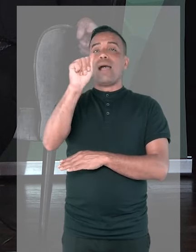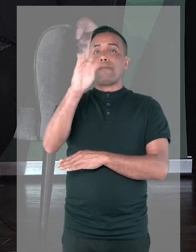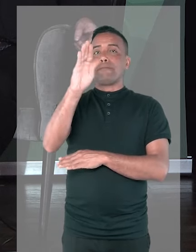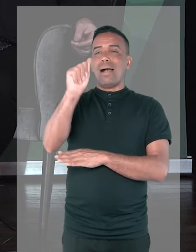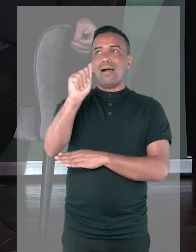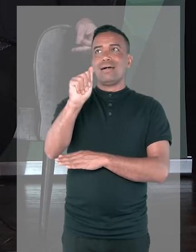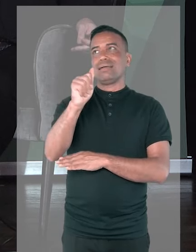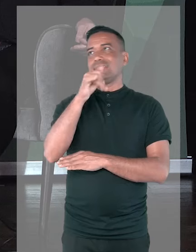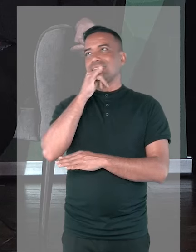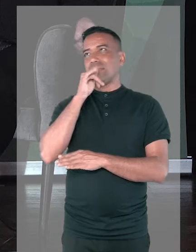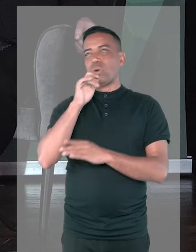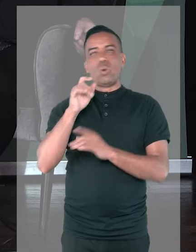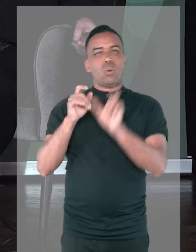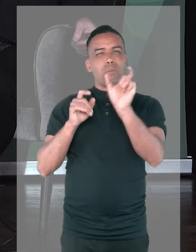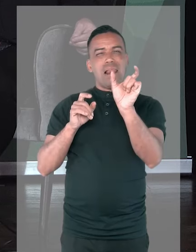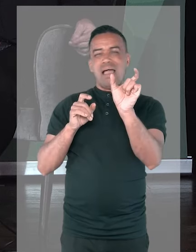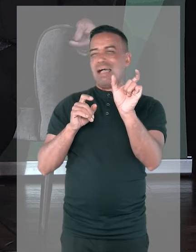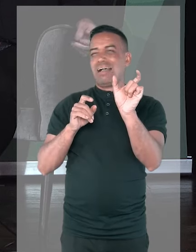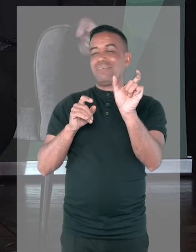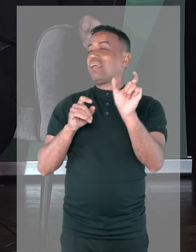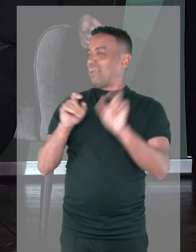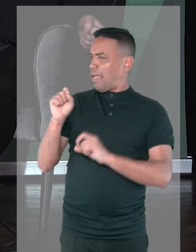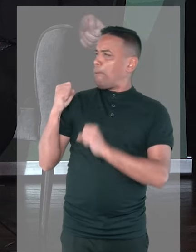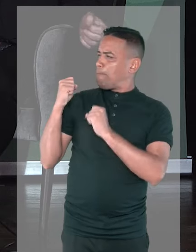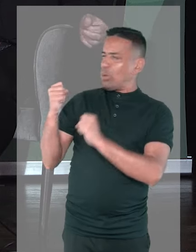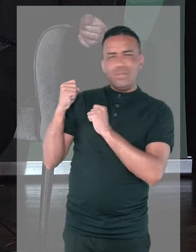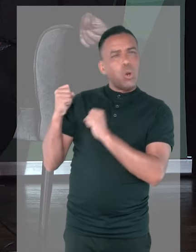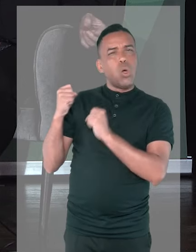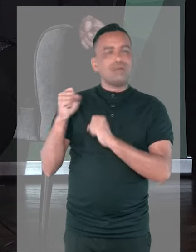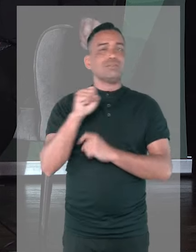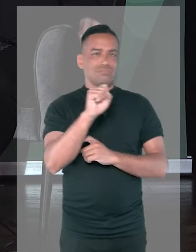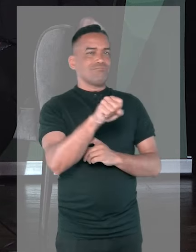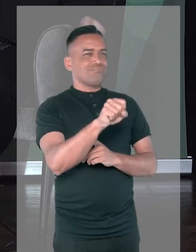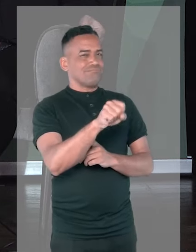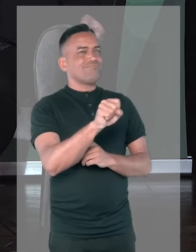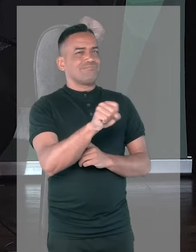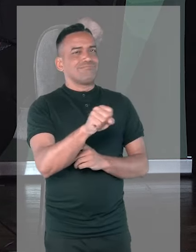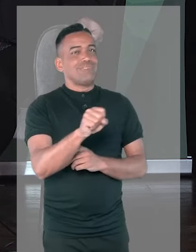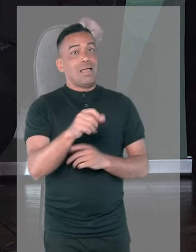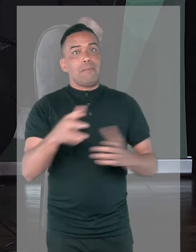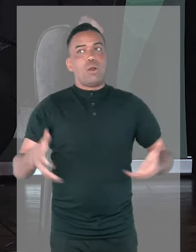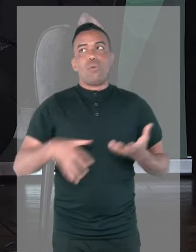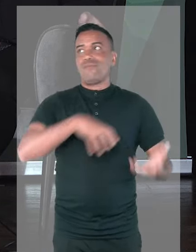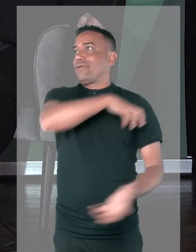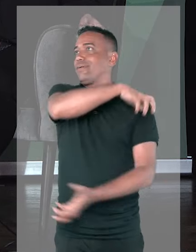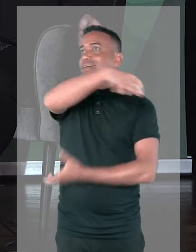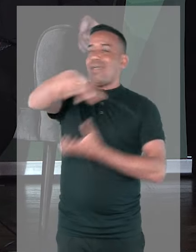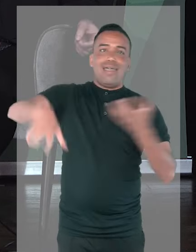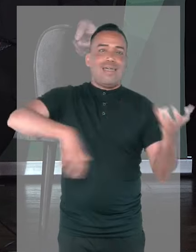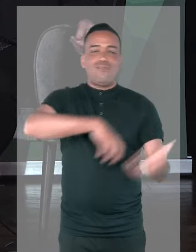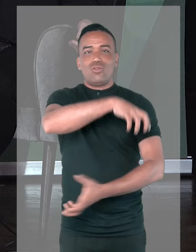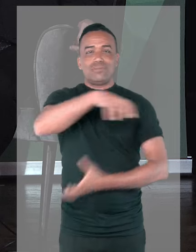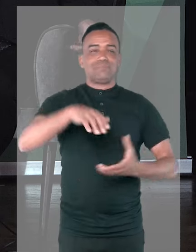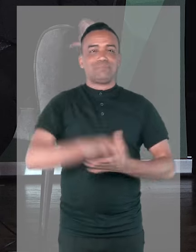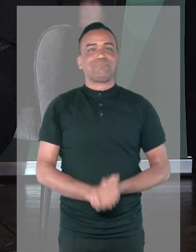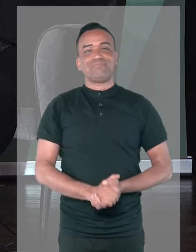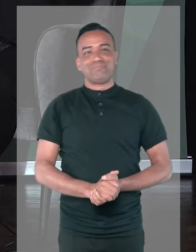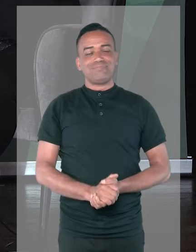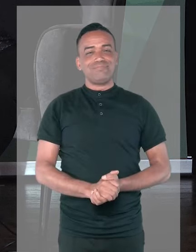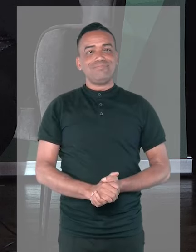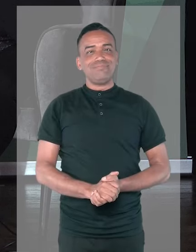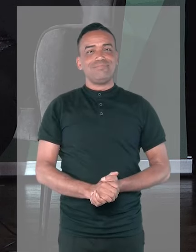sílaba sempre causa... Essa sílaba é bem poderosa, digamos assim. Né? Sim, promove revoluções.